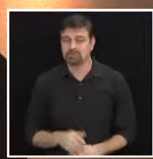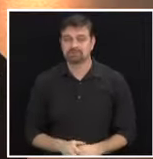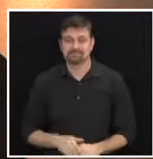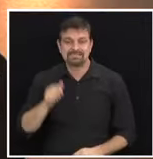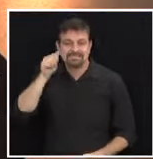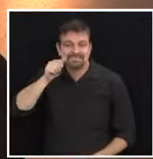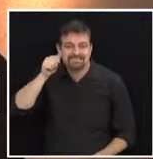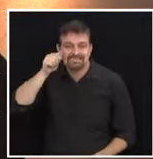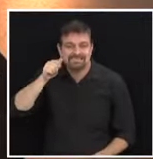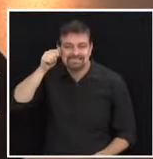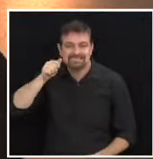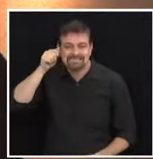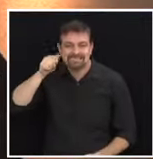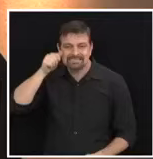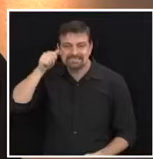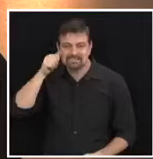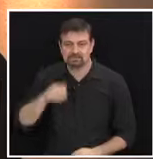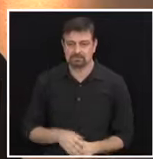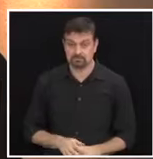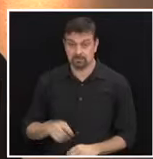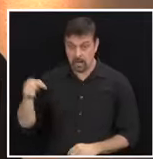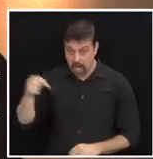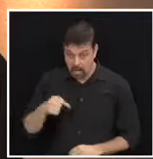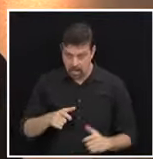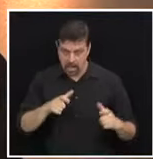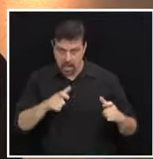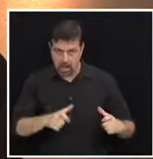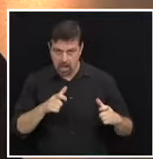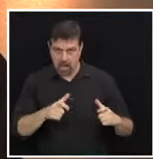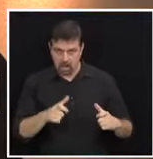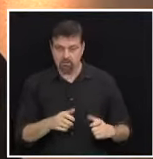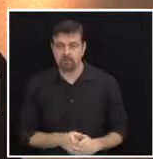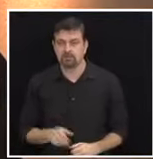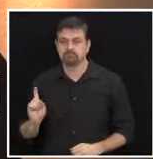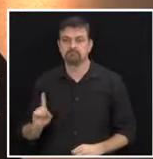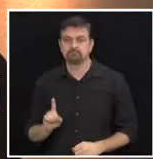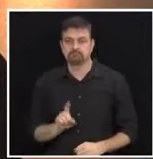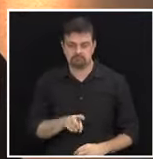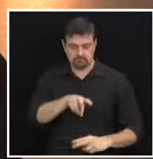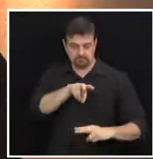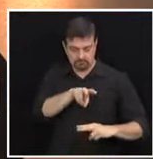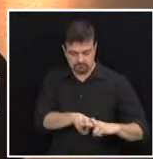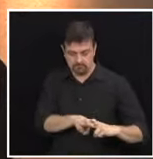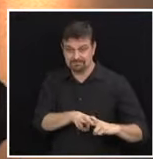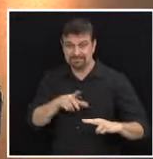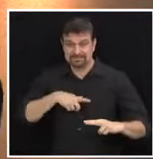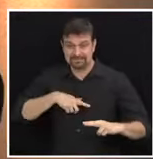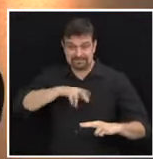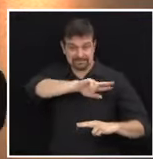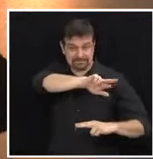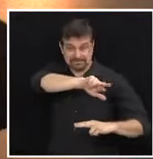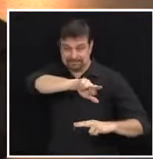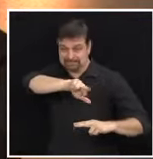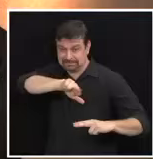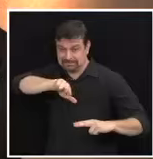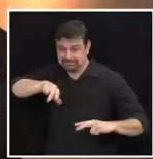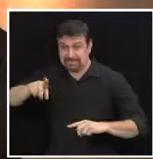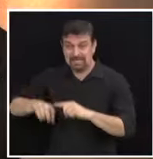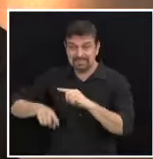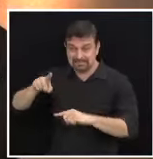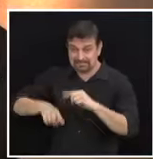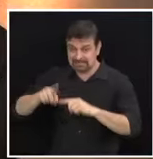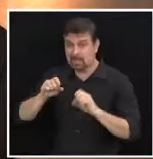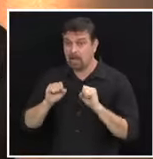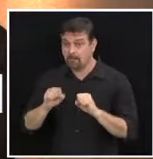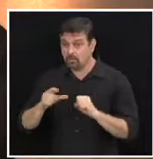consultório dentário. Num consultório odontológico, você tem vários instrumentos que